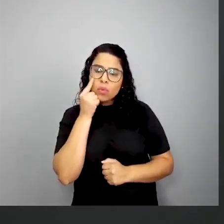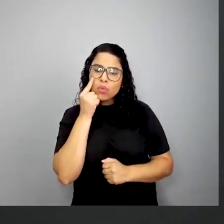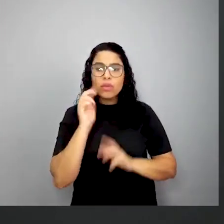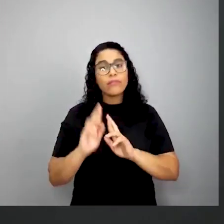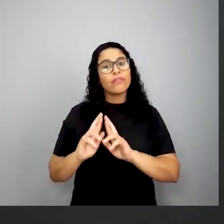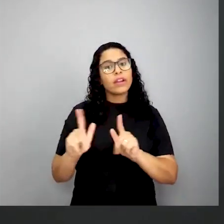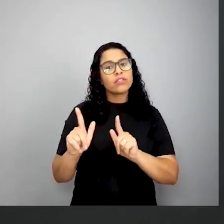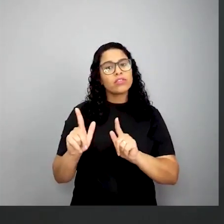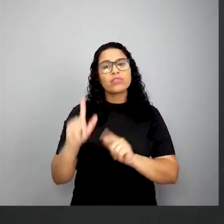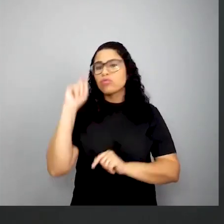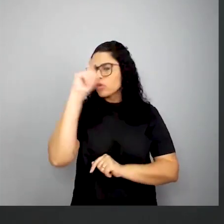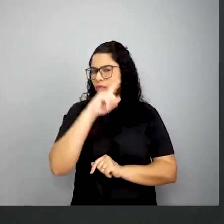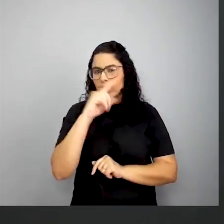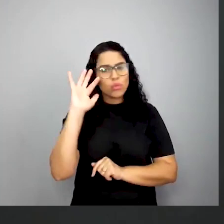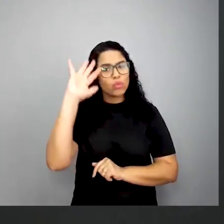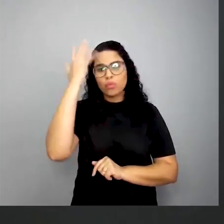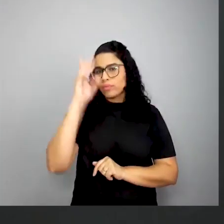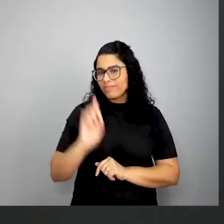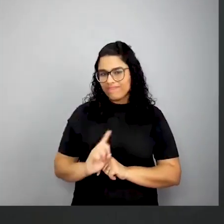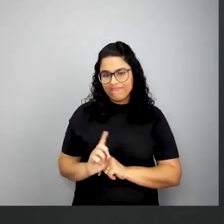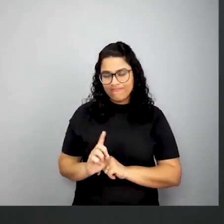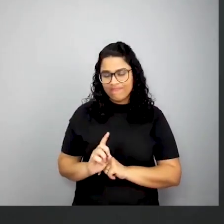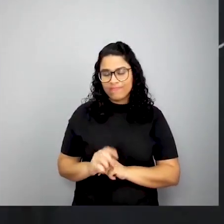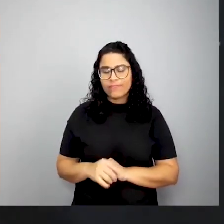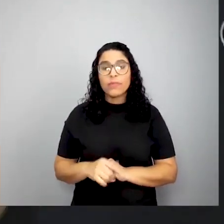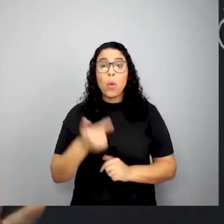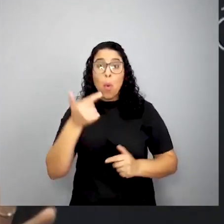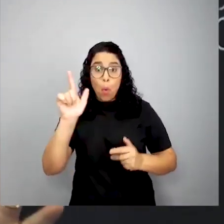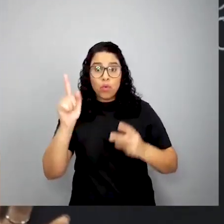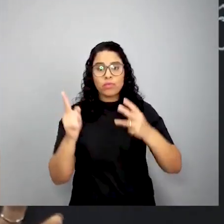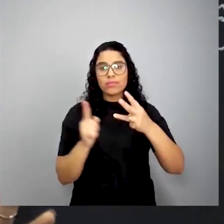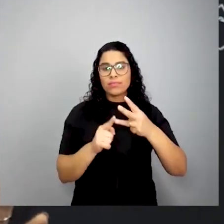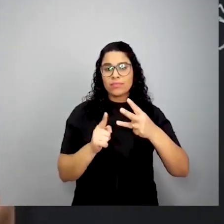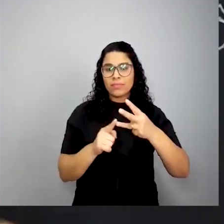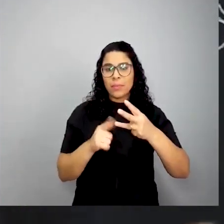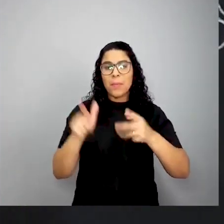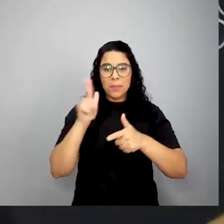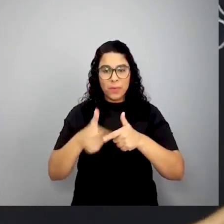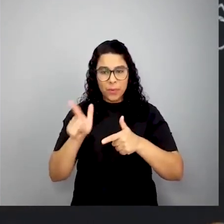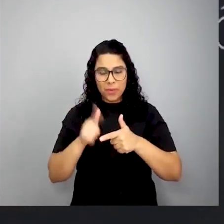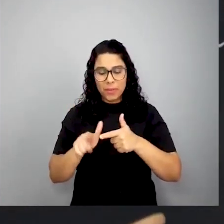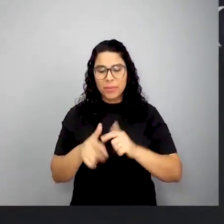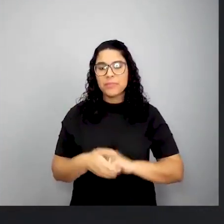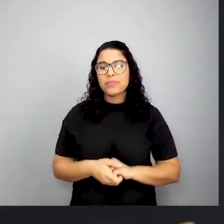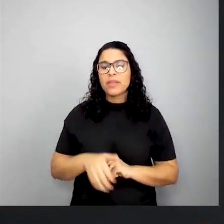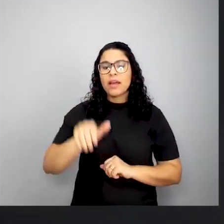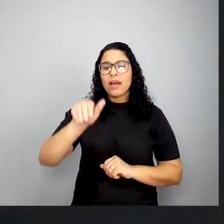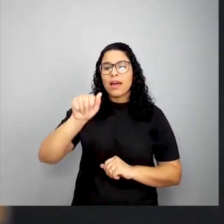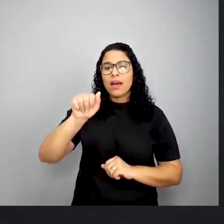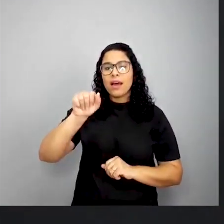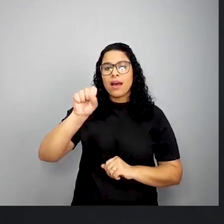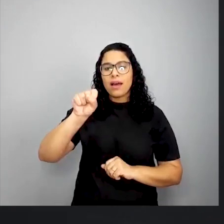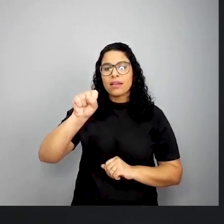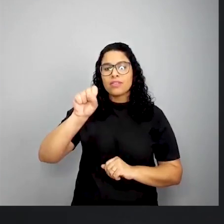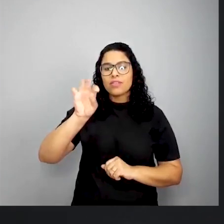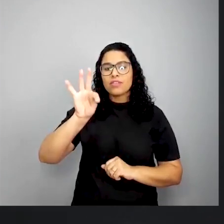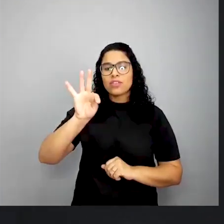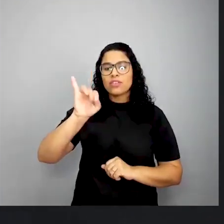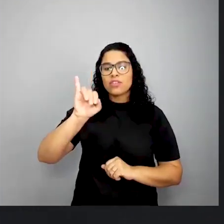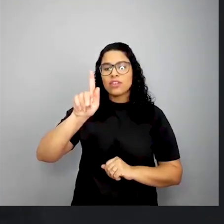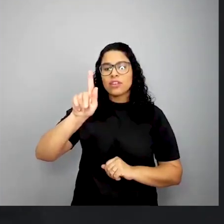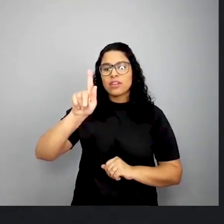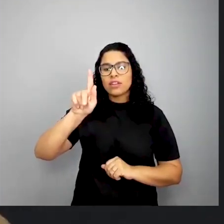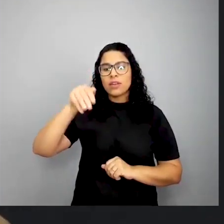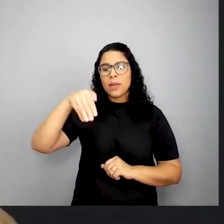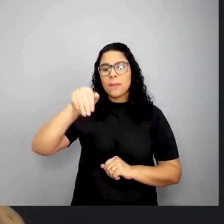diferentes, dificilmente isso vai acontecer. Vamos para mais uma? Um outro problema que a gente vai falar é o astigmatismo. Já ouviu falar desse?